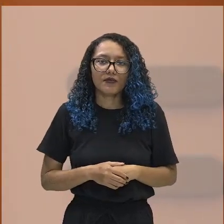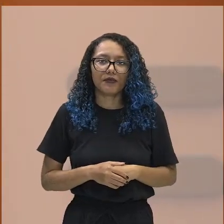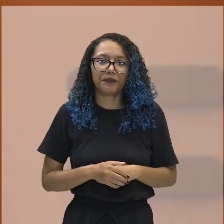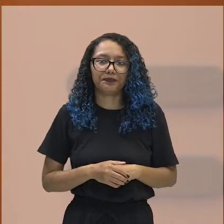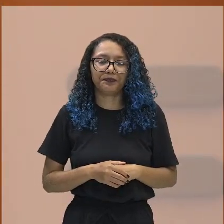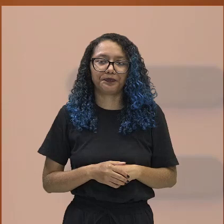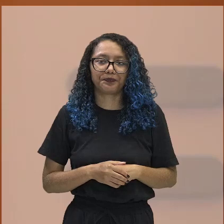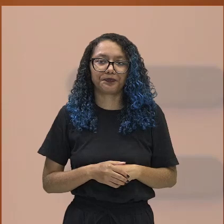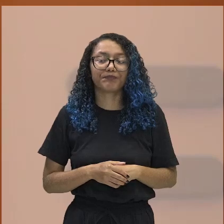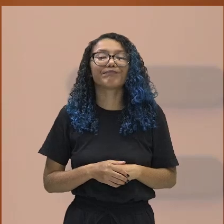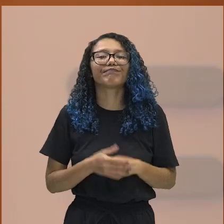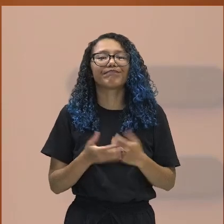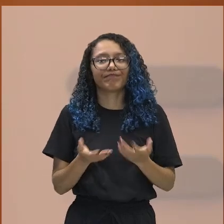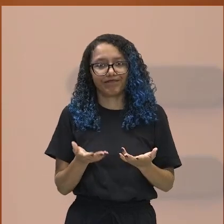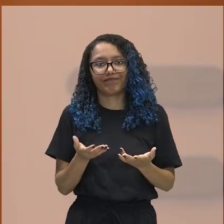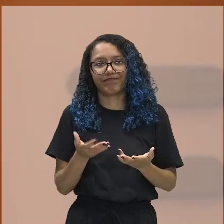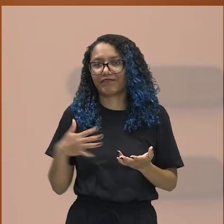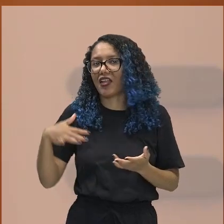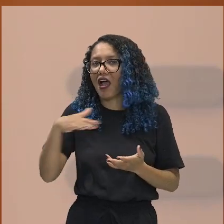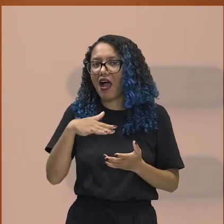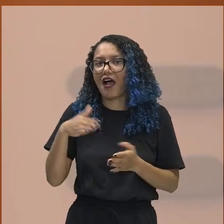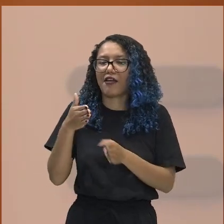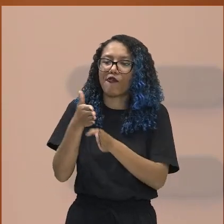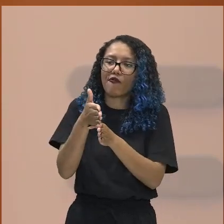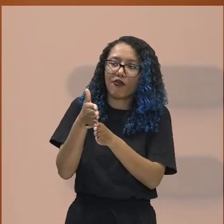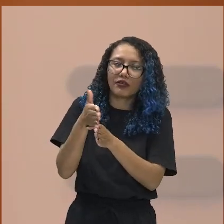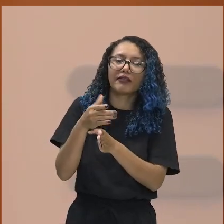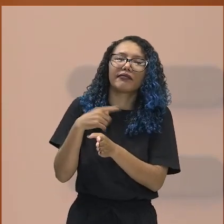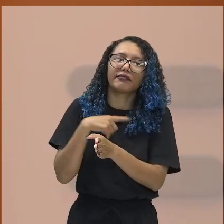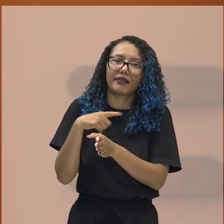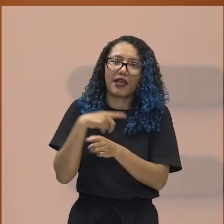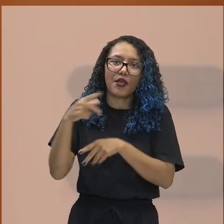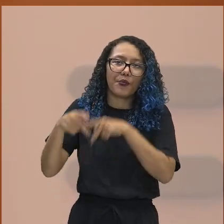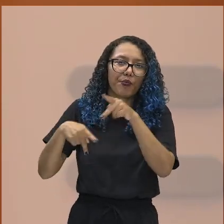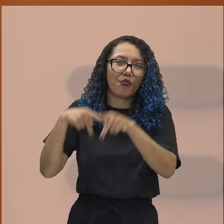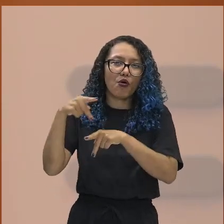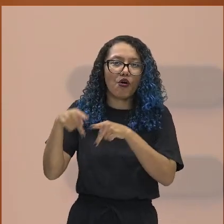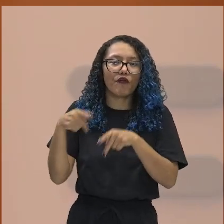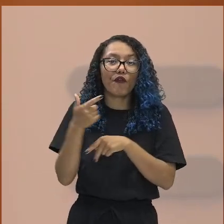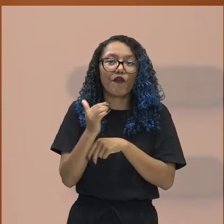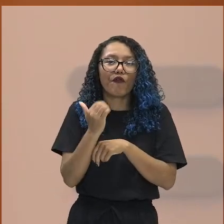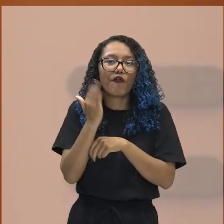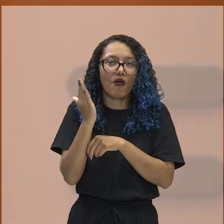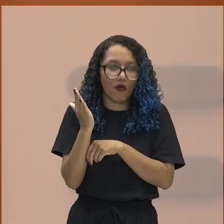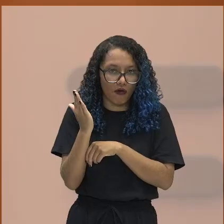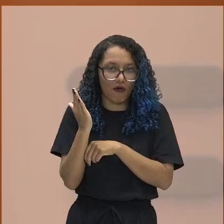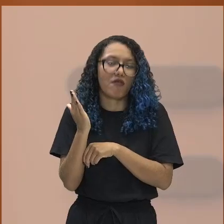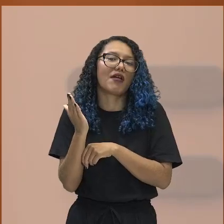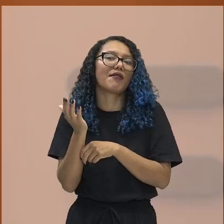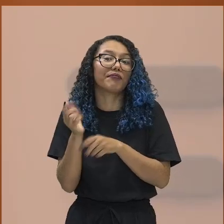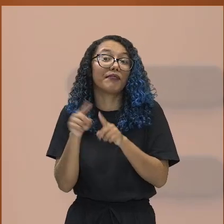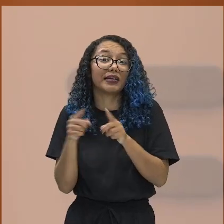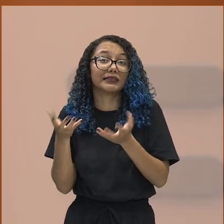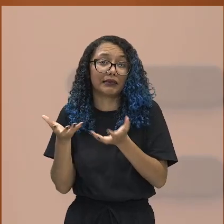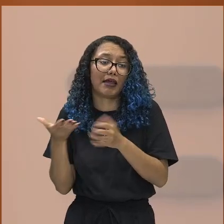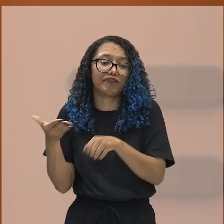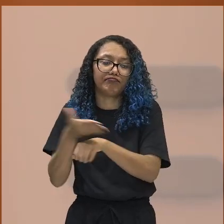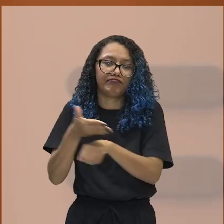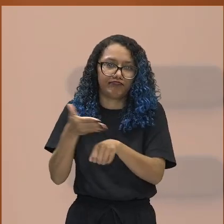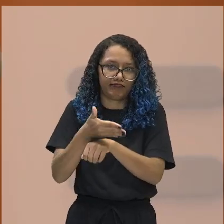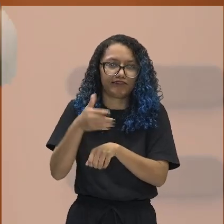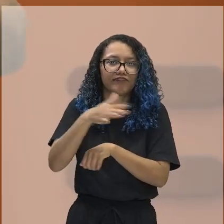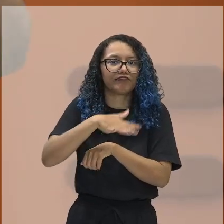quê? Esses povos bárbaros, tá? Então, que são povos que estão começando a querer adentrar, então, as fronteiras do